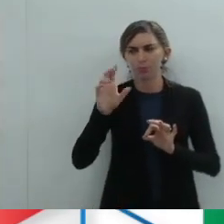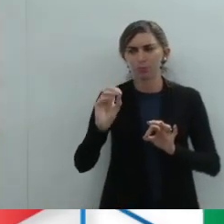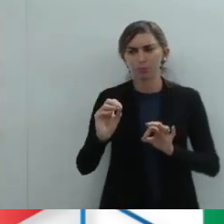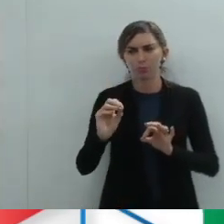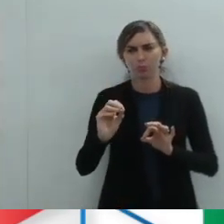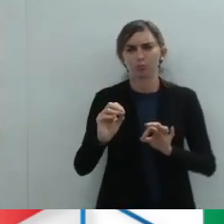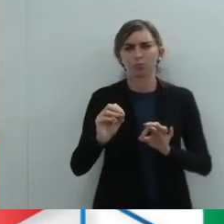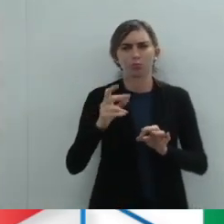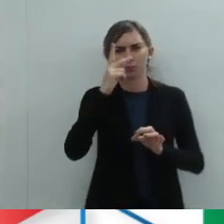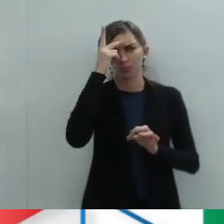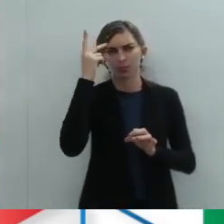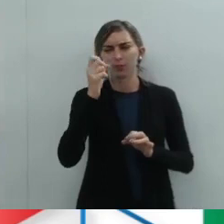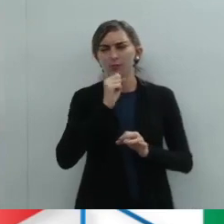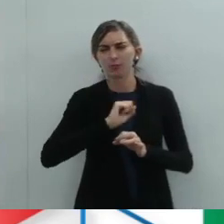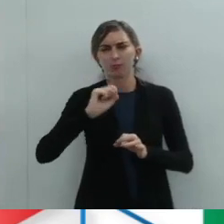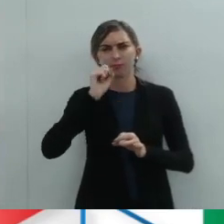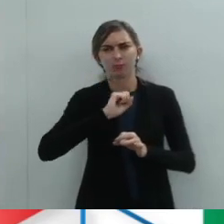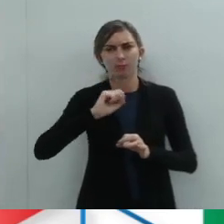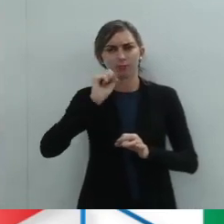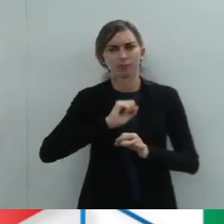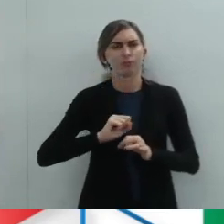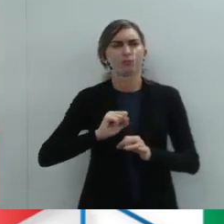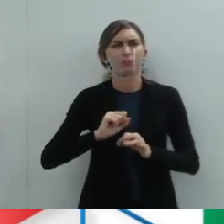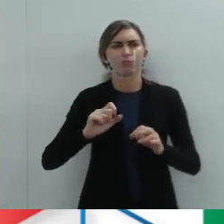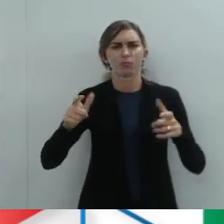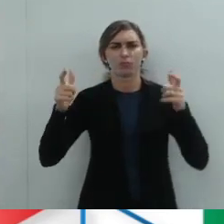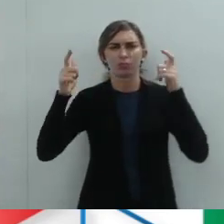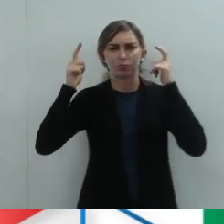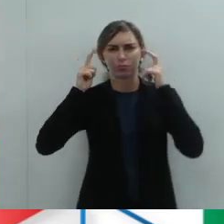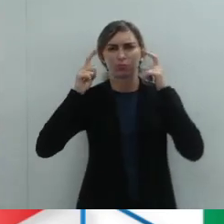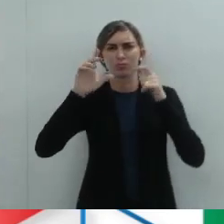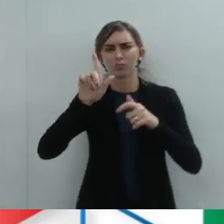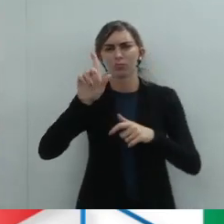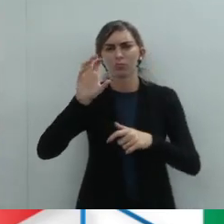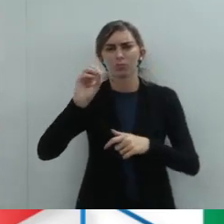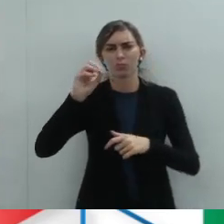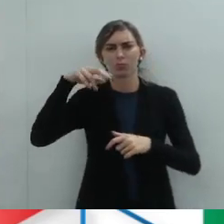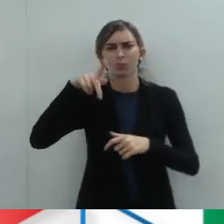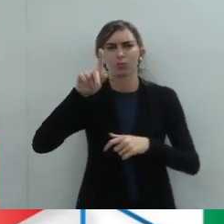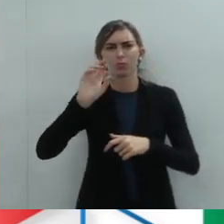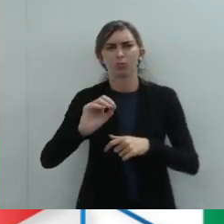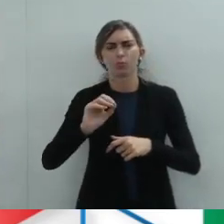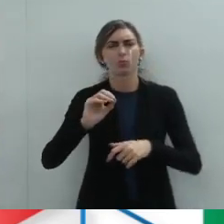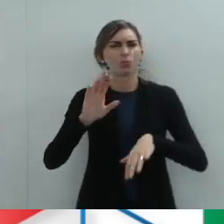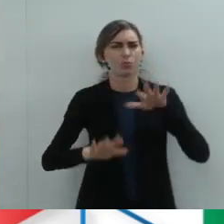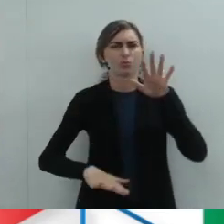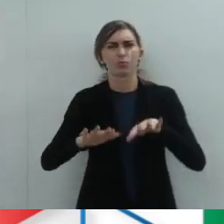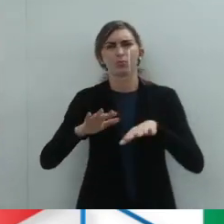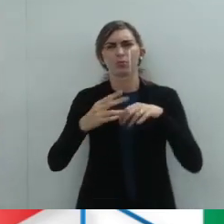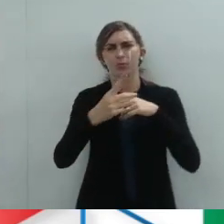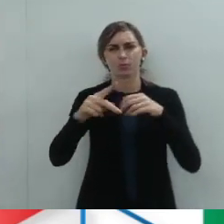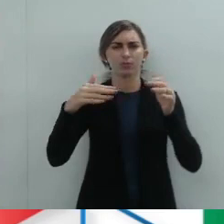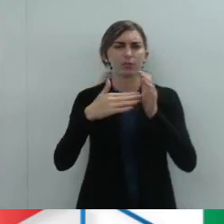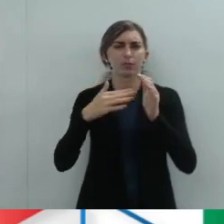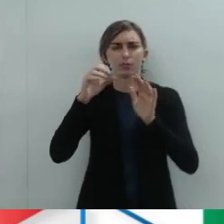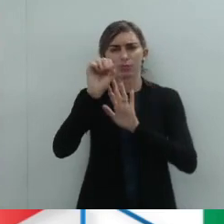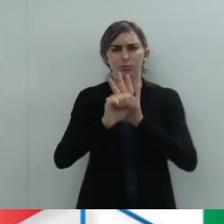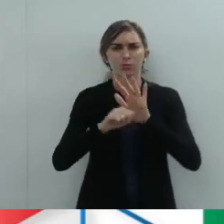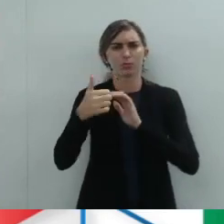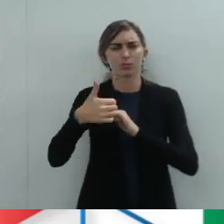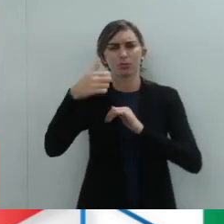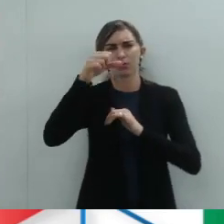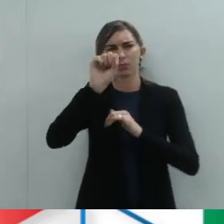pessoa velha, tá certo? O Reino de Congo foi independente até o século